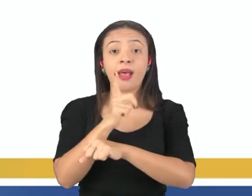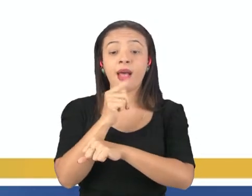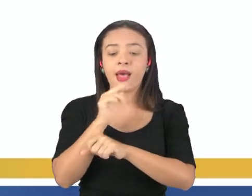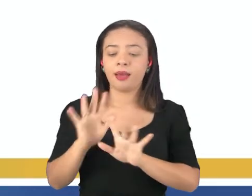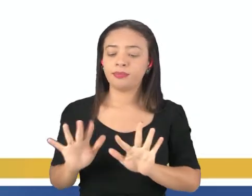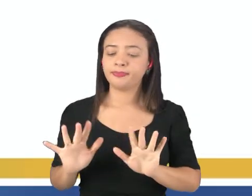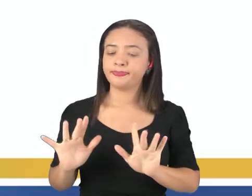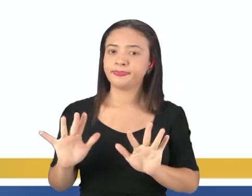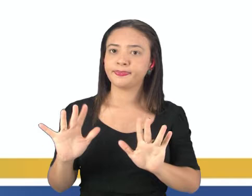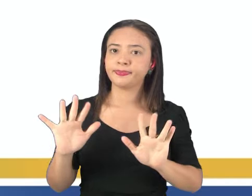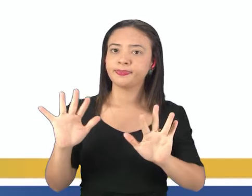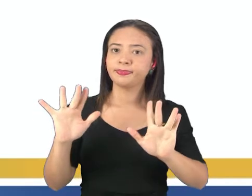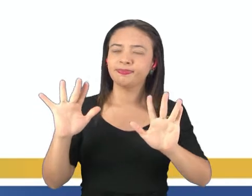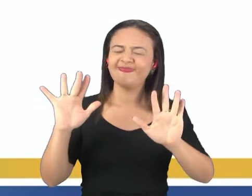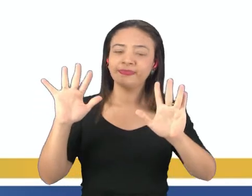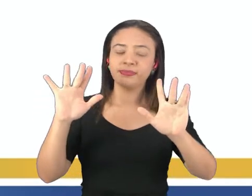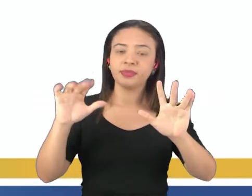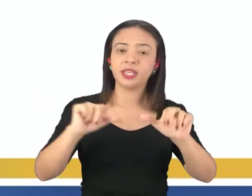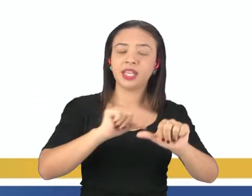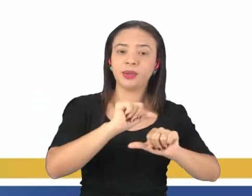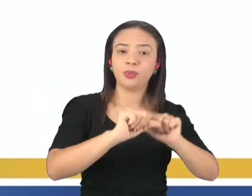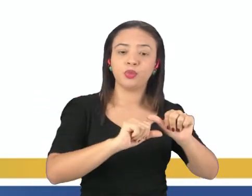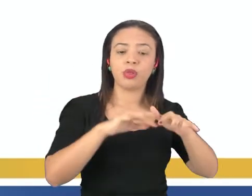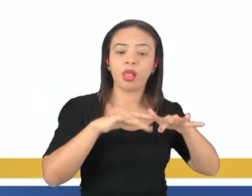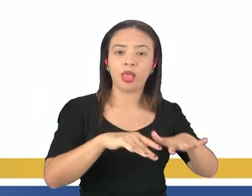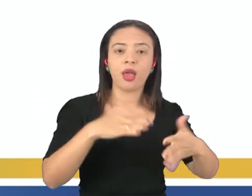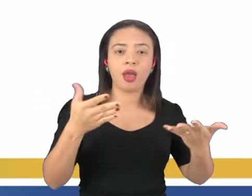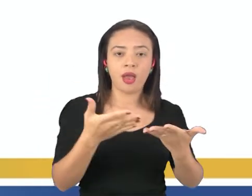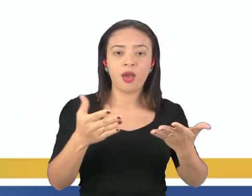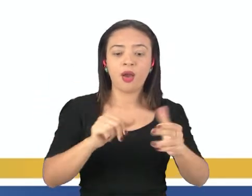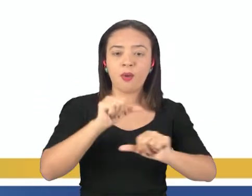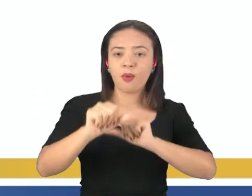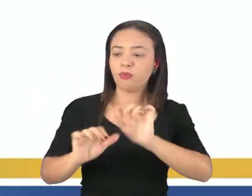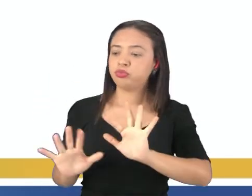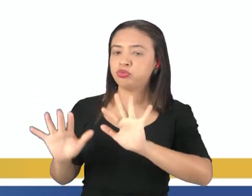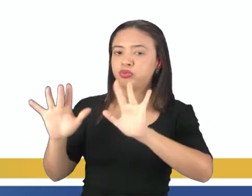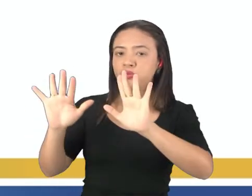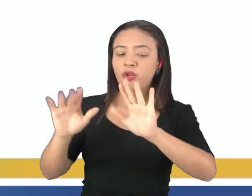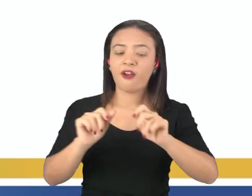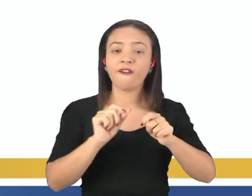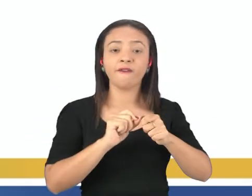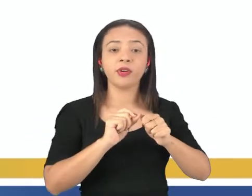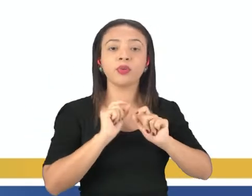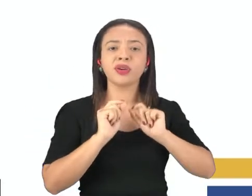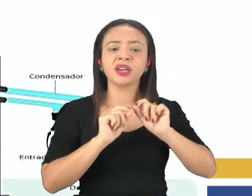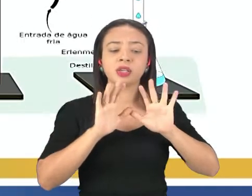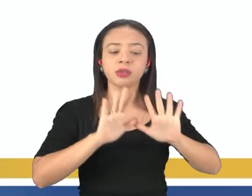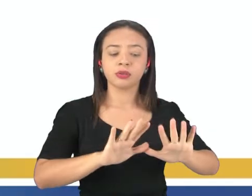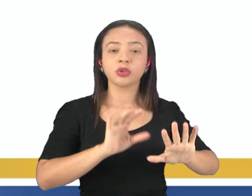processo de evaporação, que ela passar do estado líquido para o estado gasoso, que reste somente o sal.